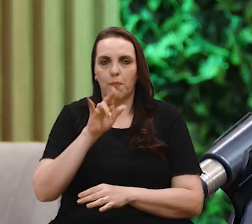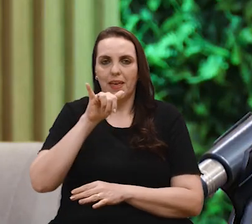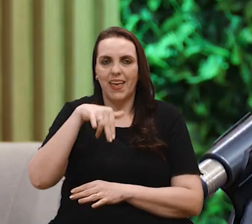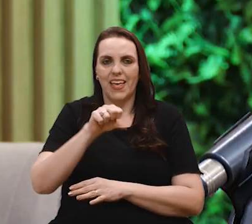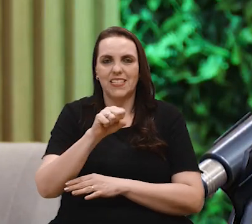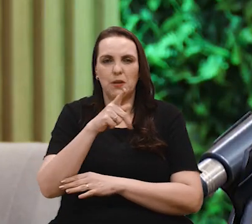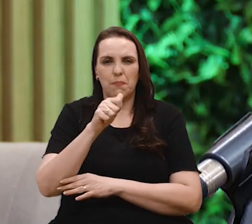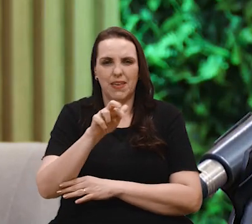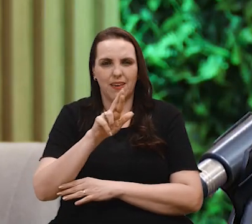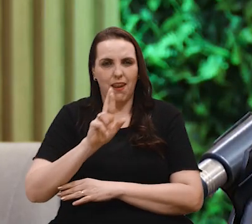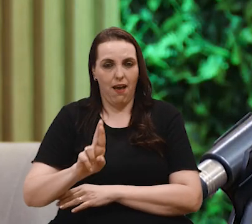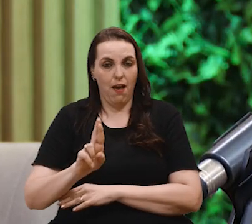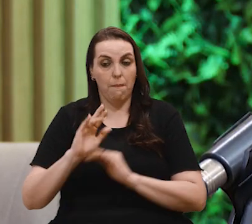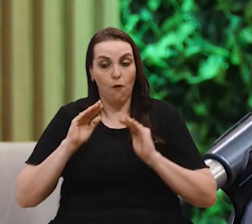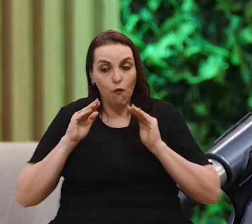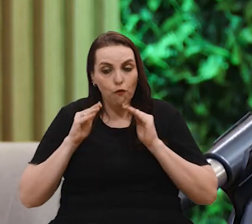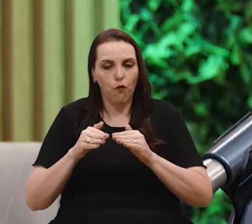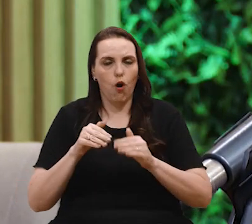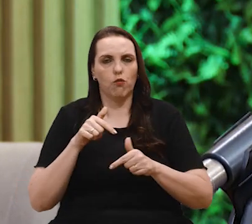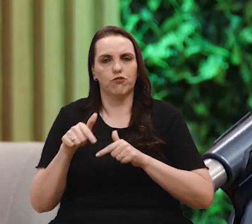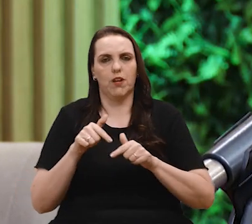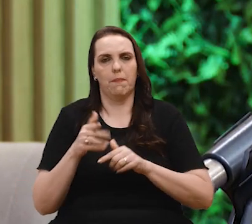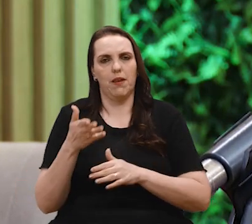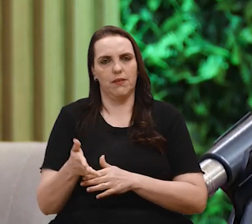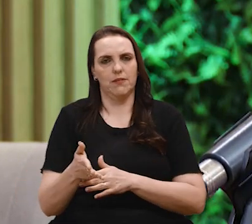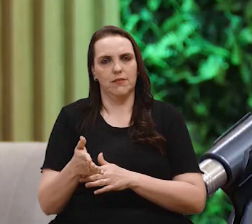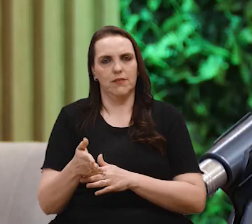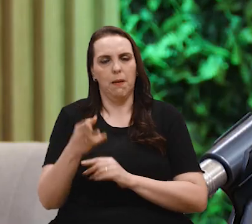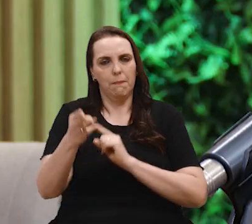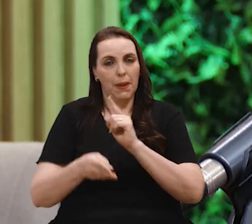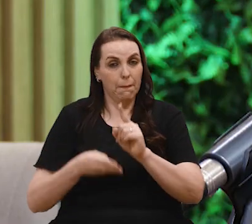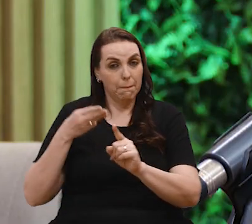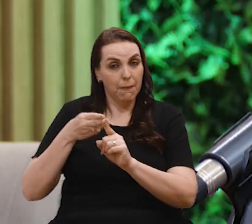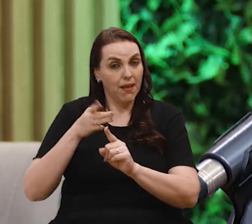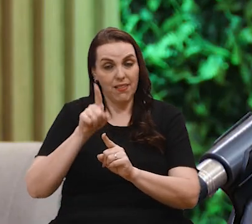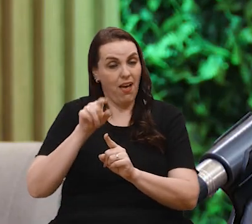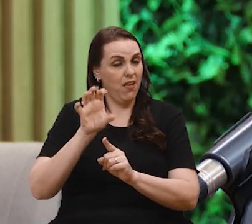tô focado em trabalhar isso também, né? É um dos meus nortes, né?